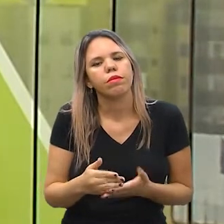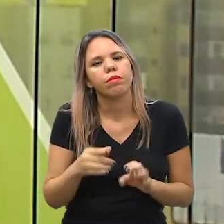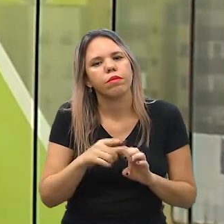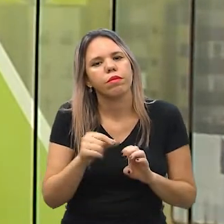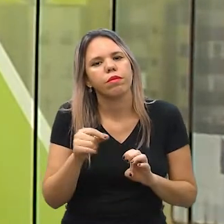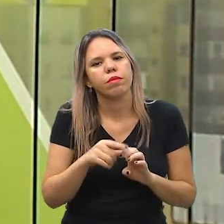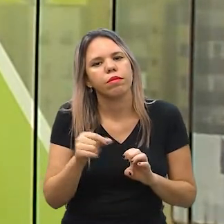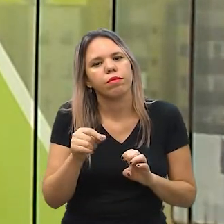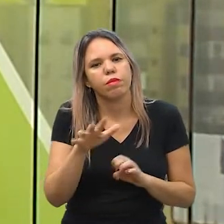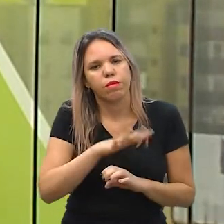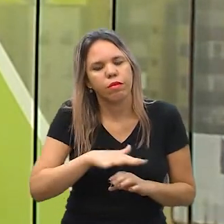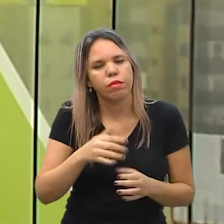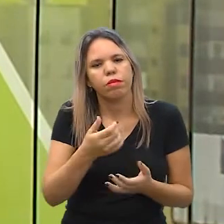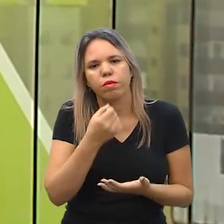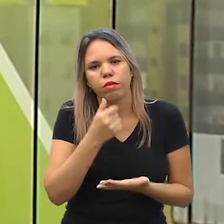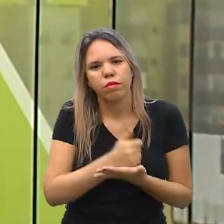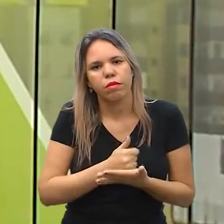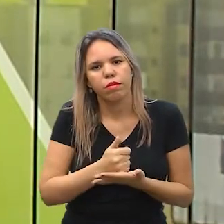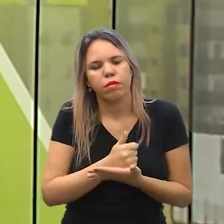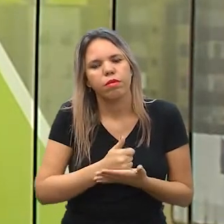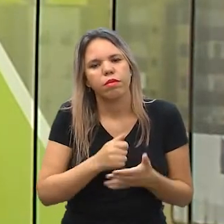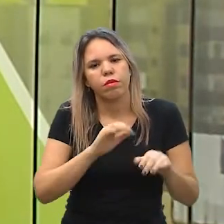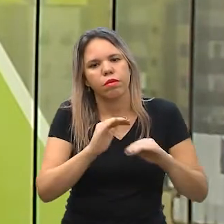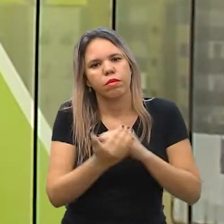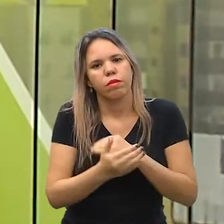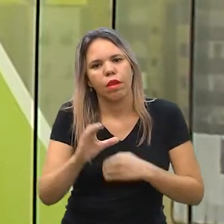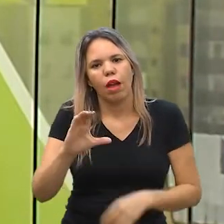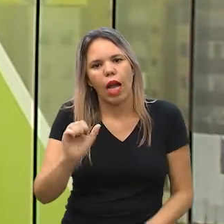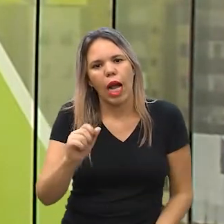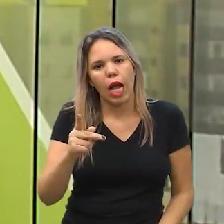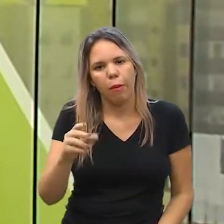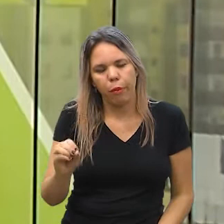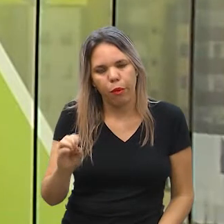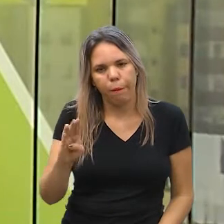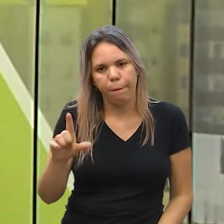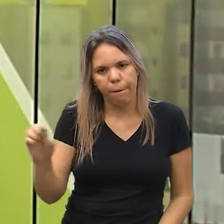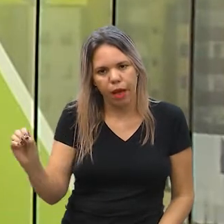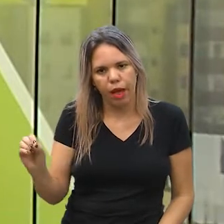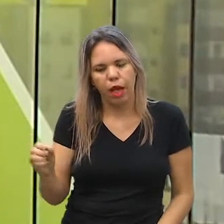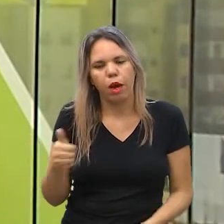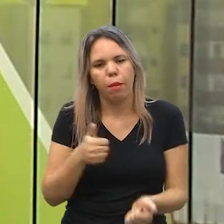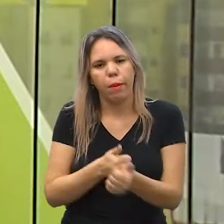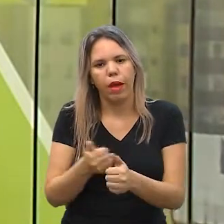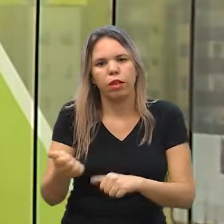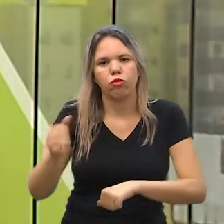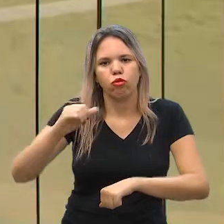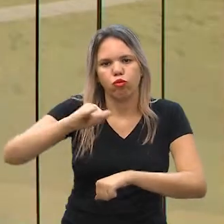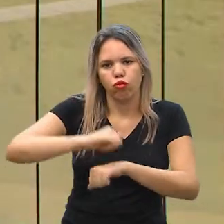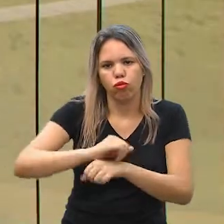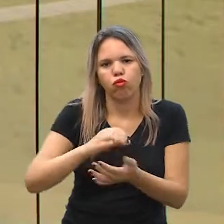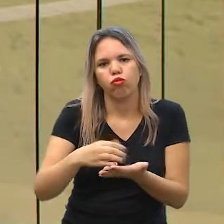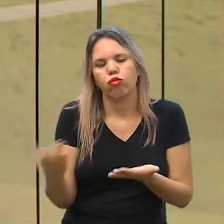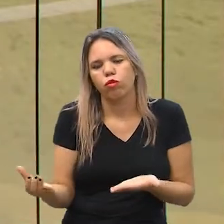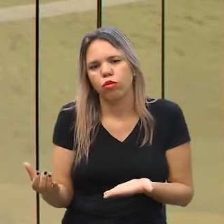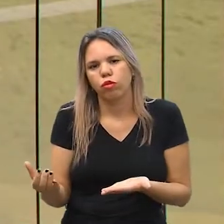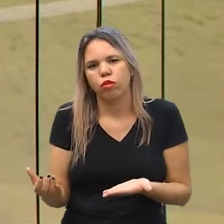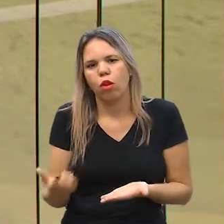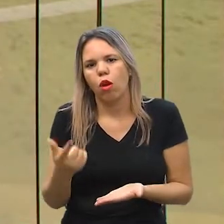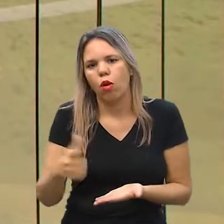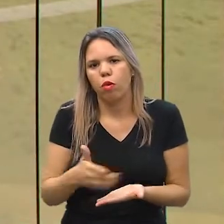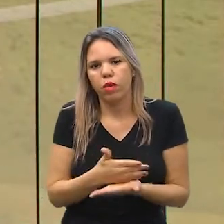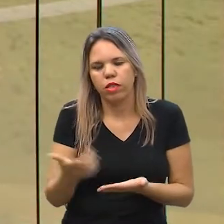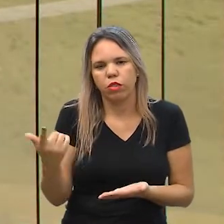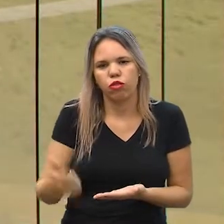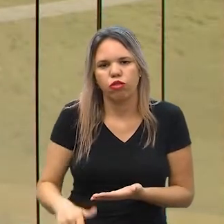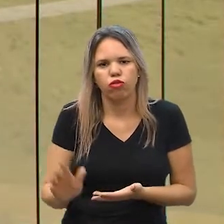começou o seu empreendimento no ramo farmacêutico na região do Campo Belo, no aeroporto de Campinas. Aos 27 anos eu